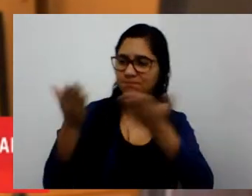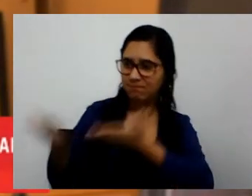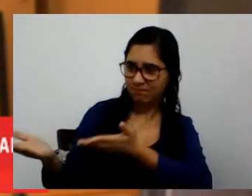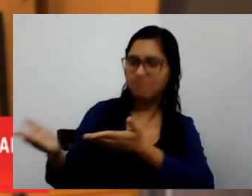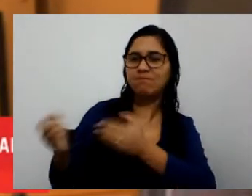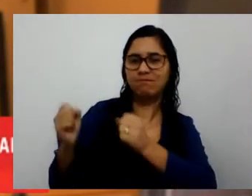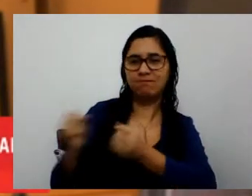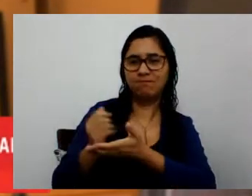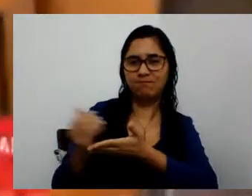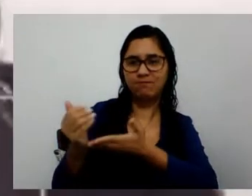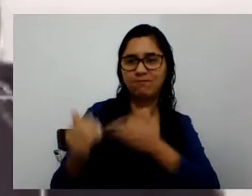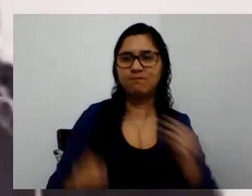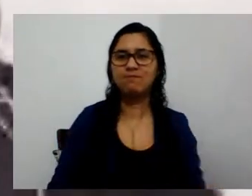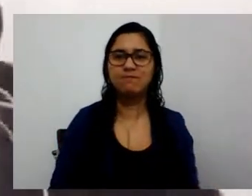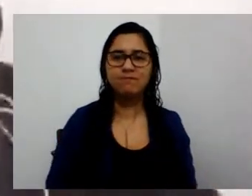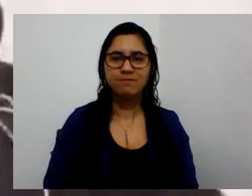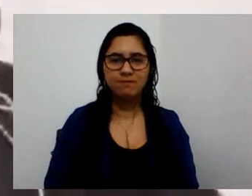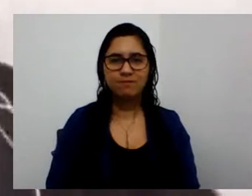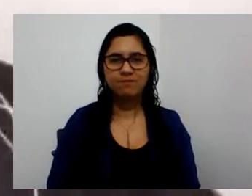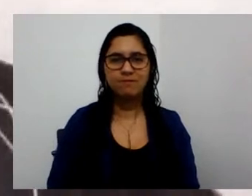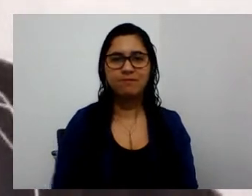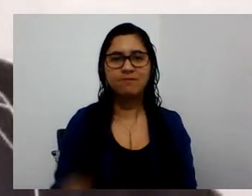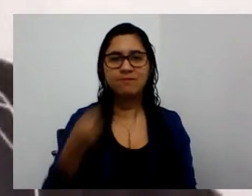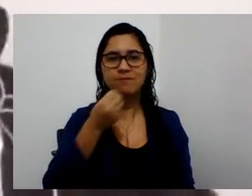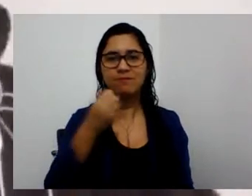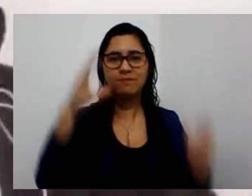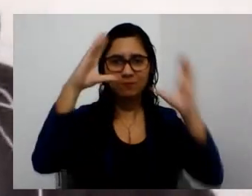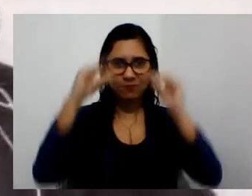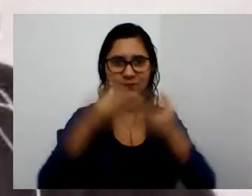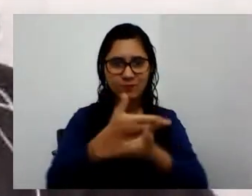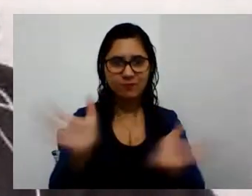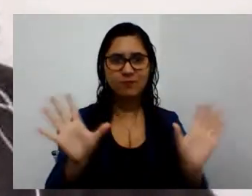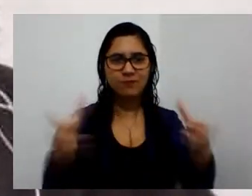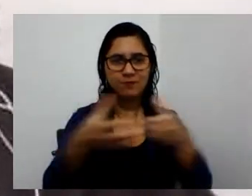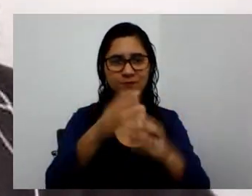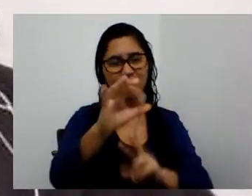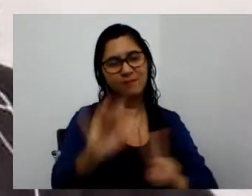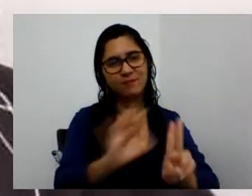palavra é sua. Boa noite a toda a comunidade da UFSCar.